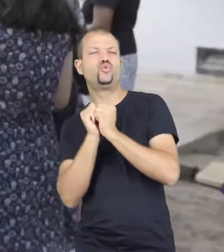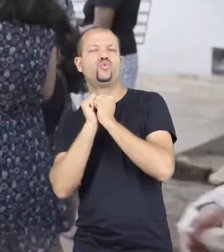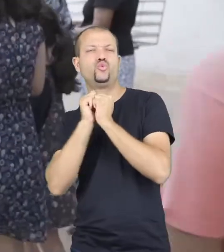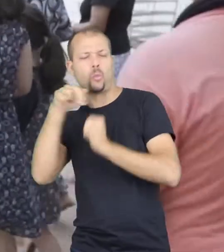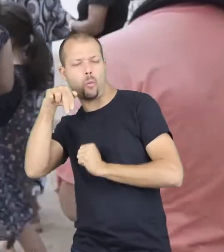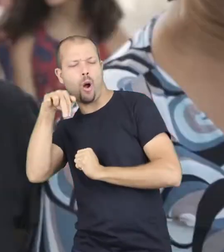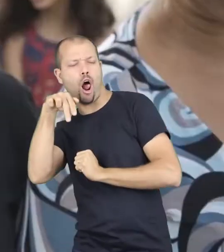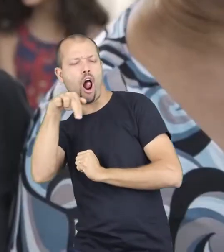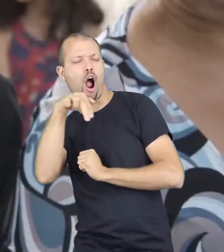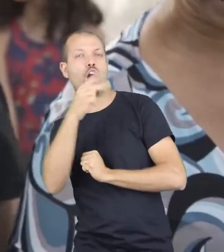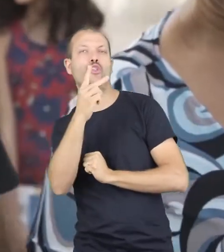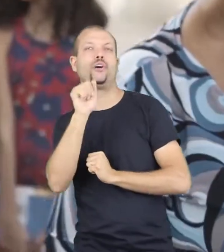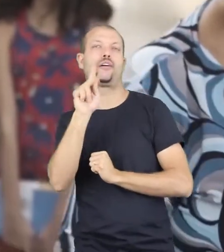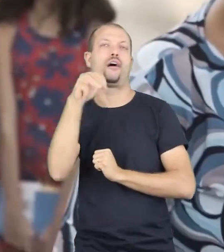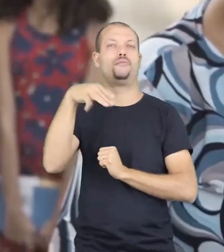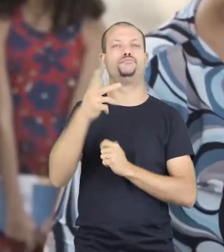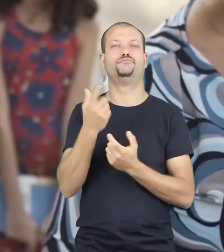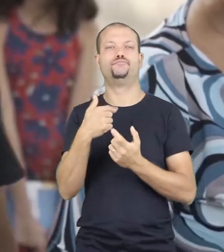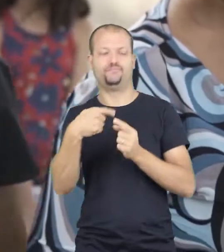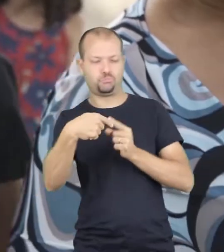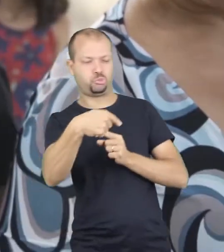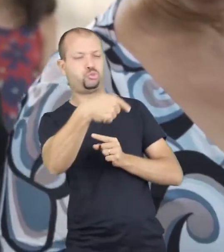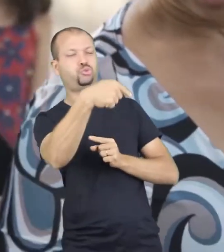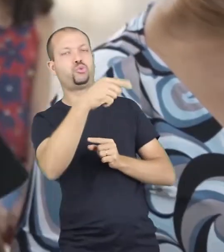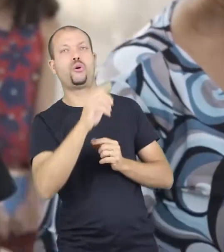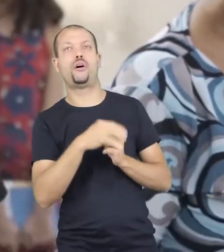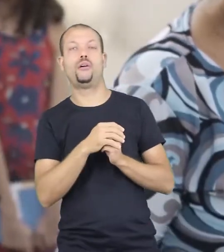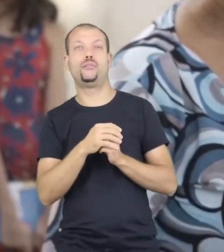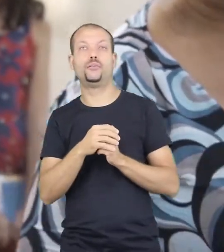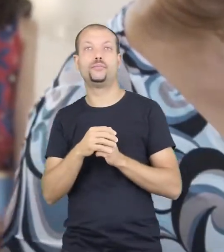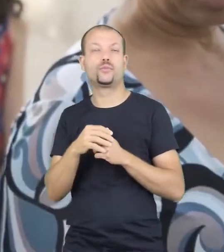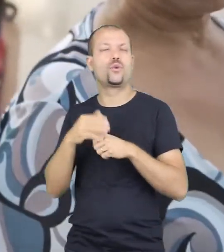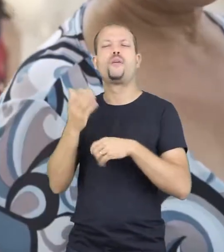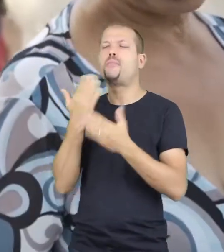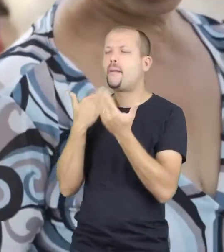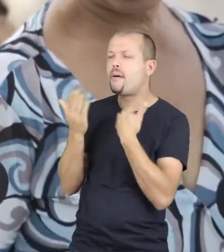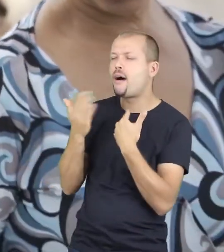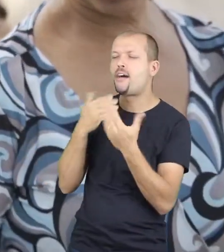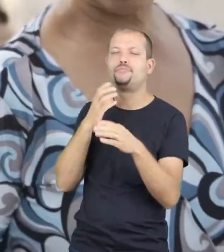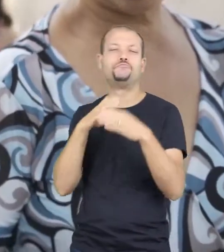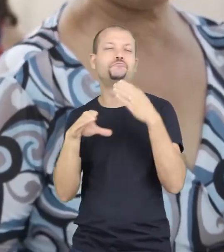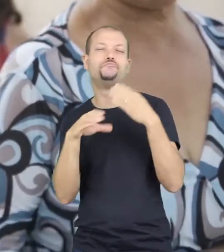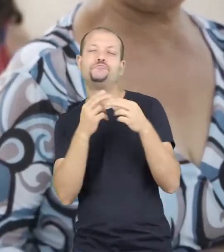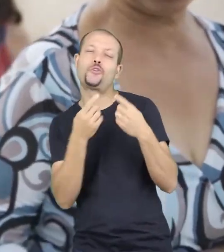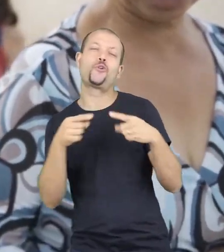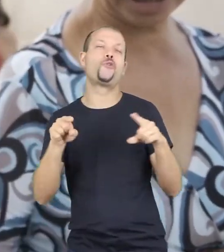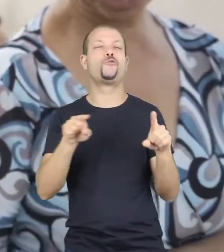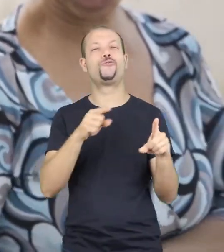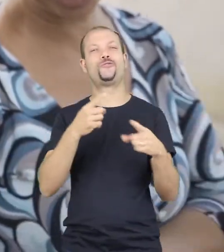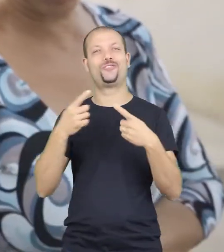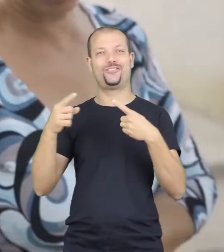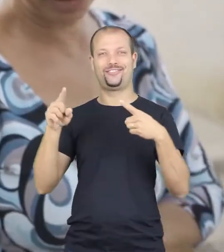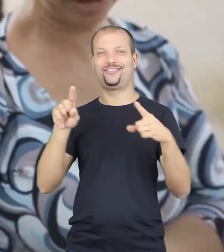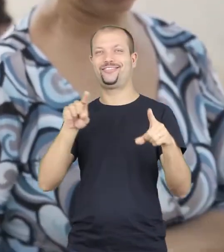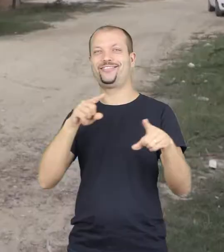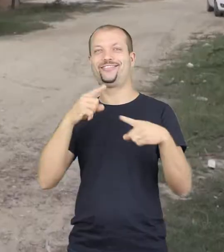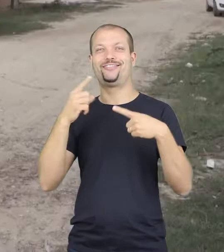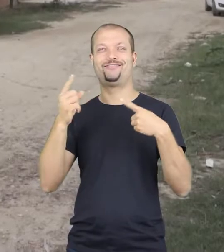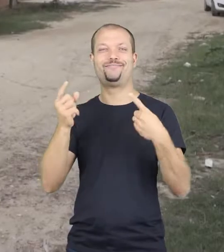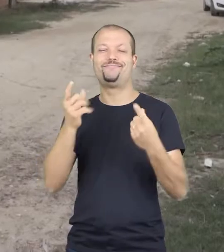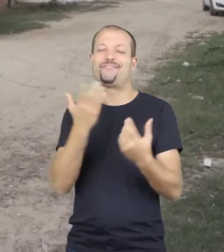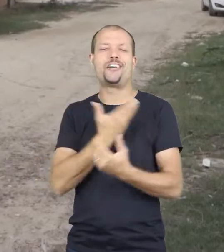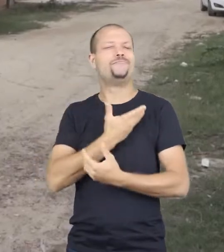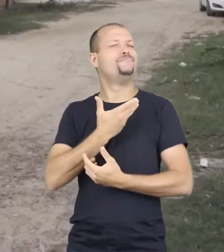de 2 quilômetros. Durante o percurso, eles iam conversando e cantando hinos de louvor num clima